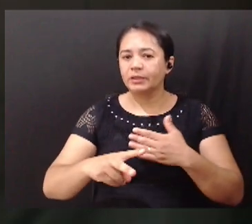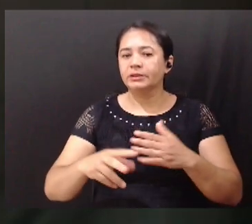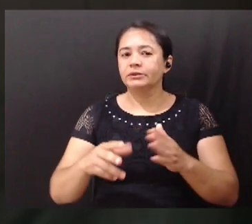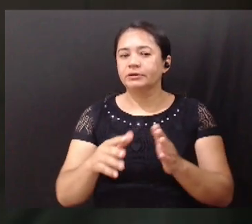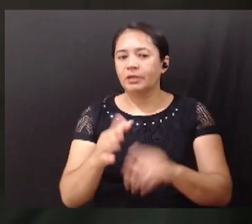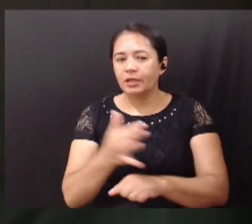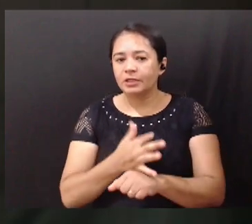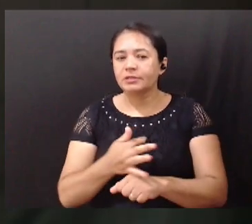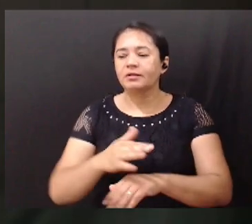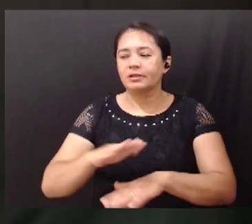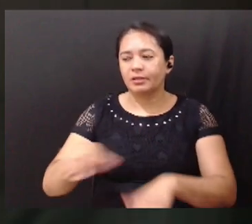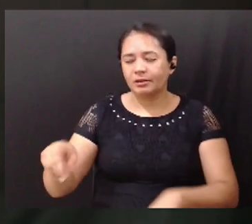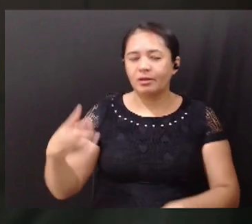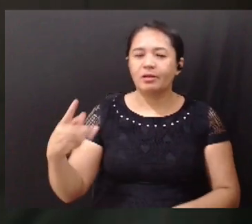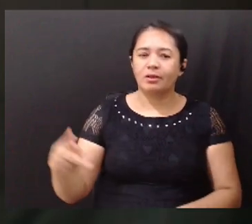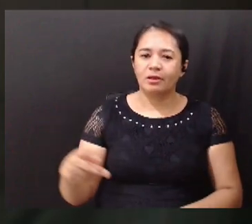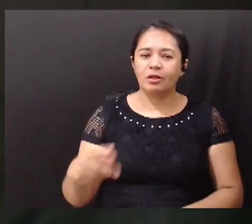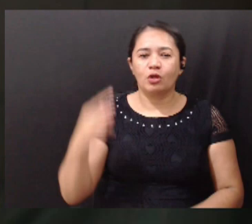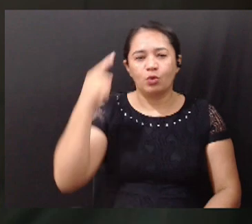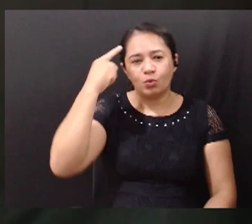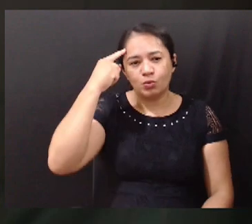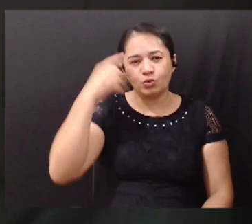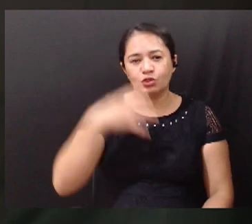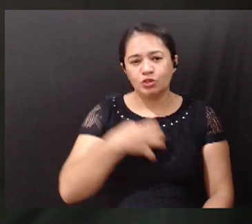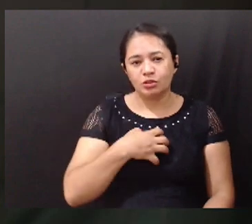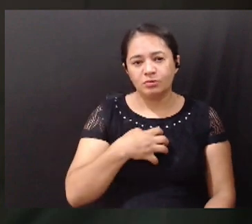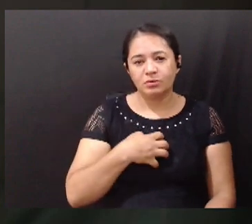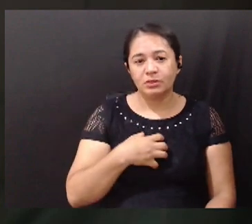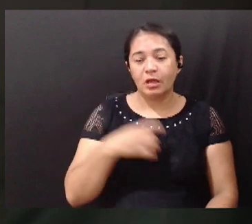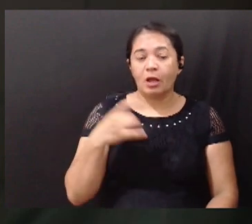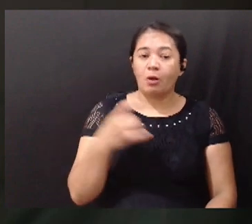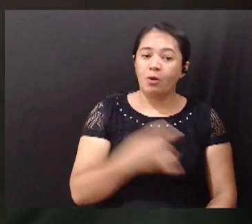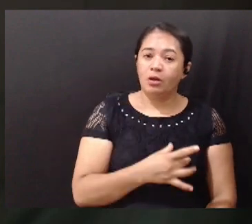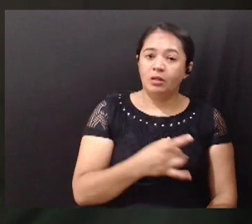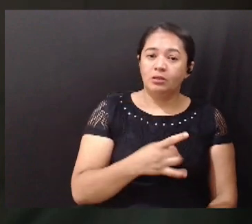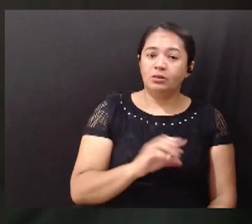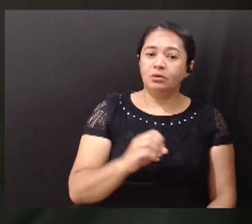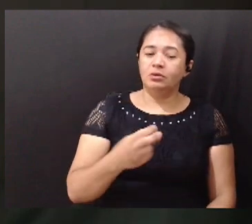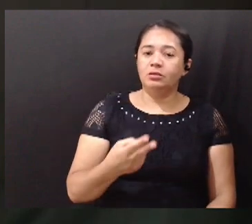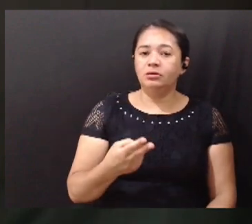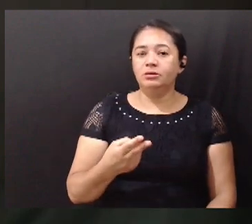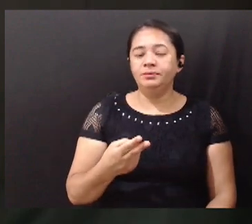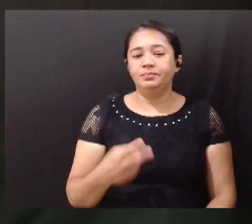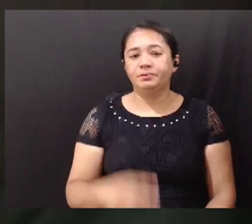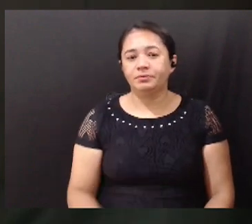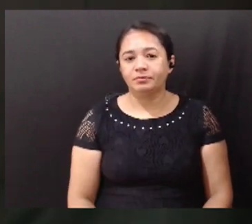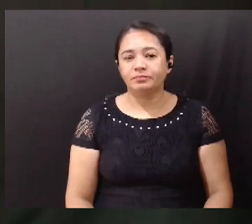cabecinha dela, a forma de pensar, ou ela vai ficar com medo, ou de repente ela vai tentar